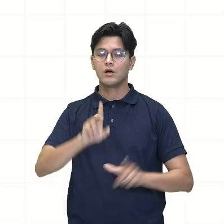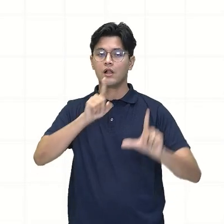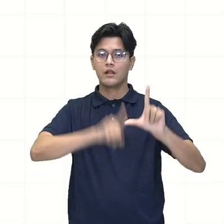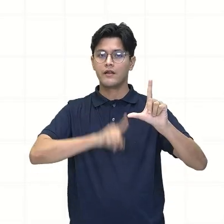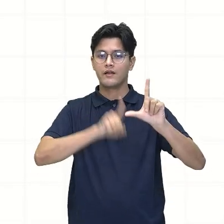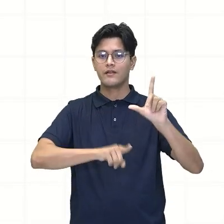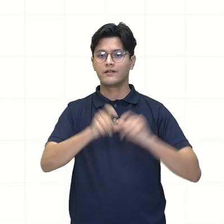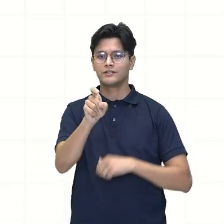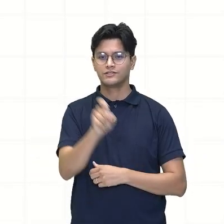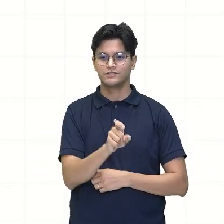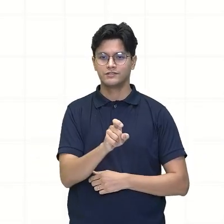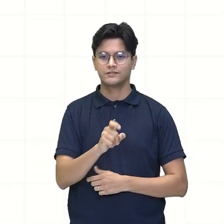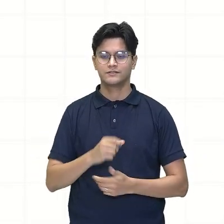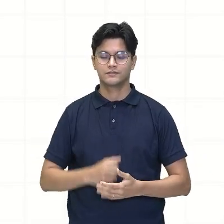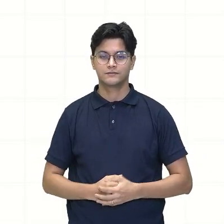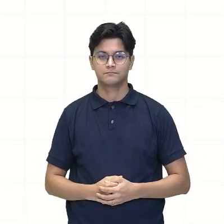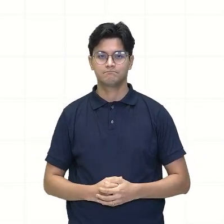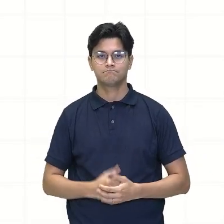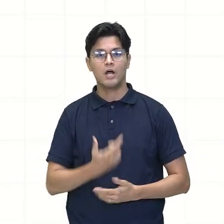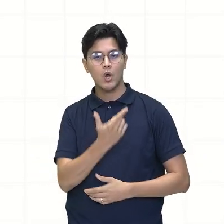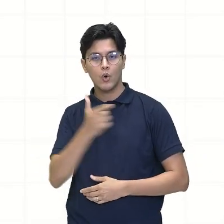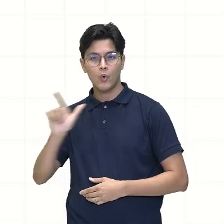x. As outras medidas são